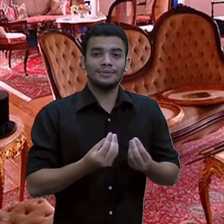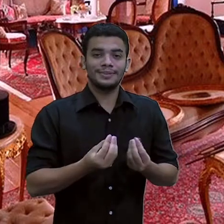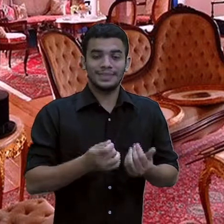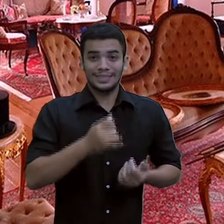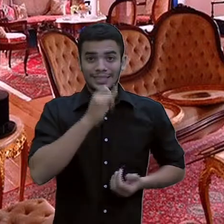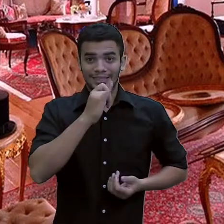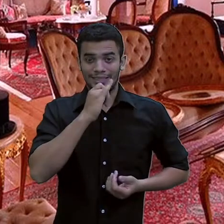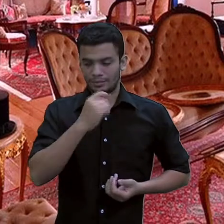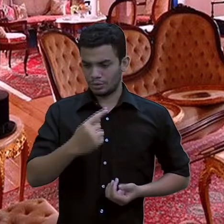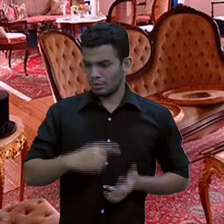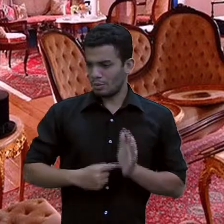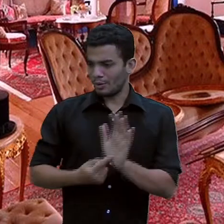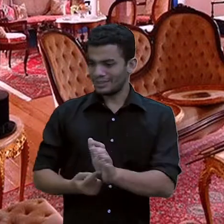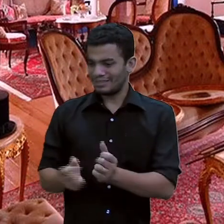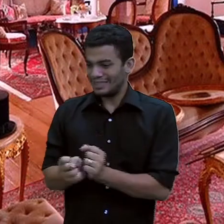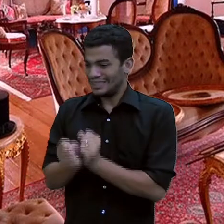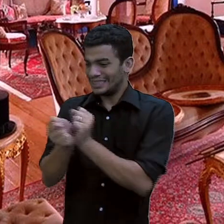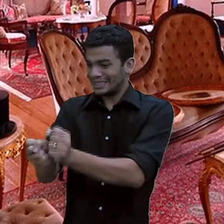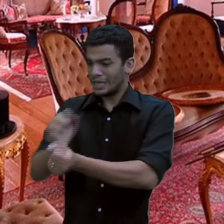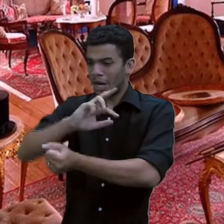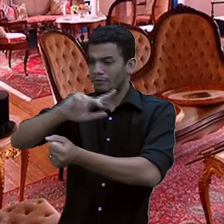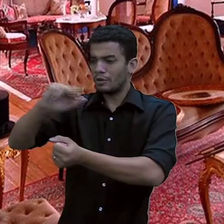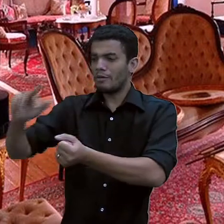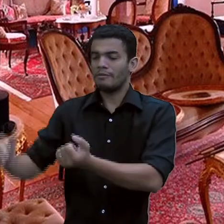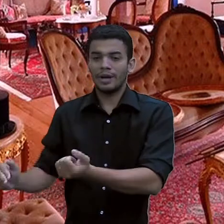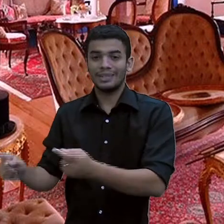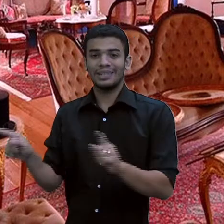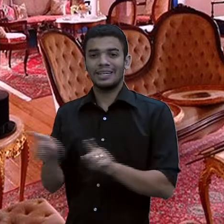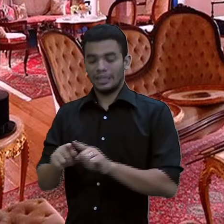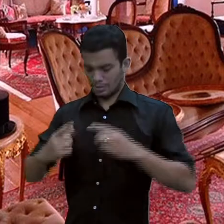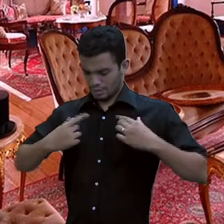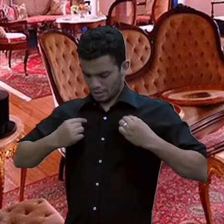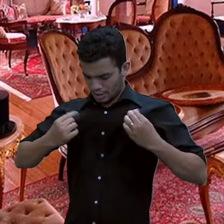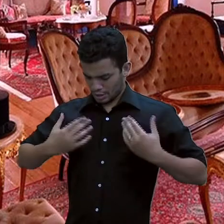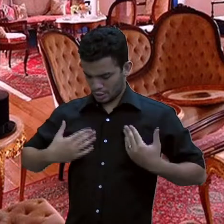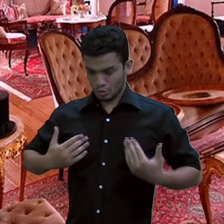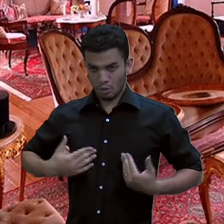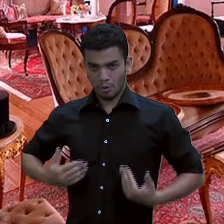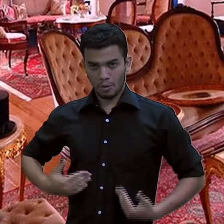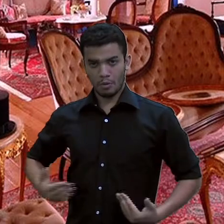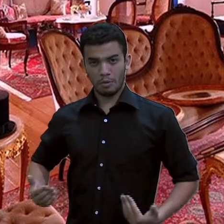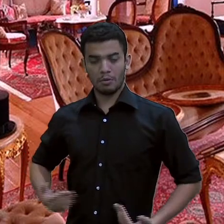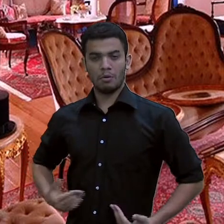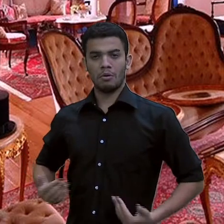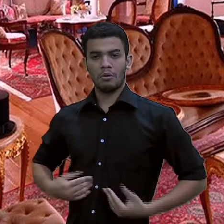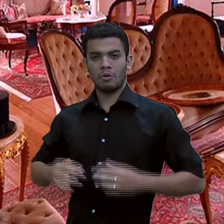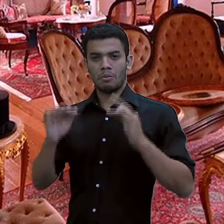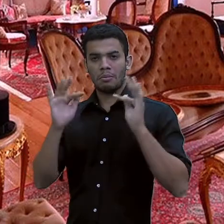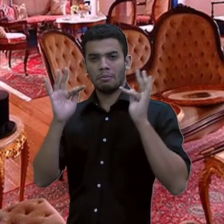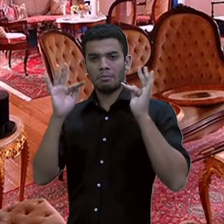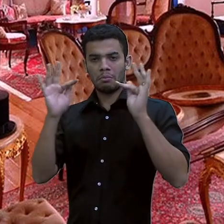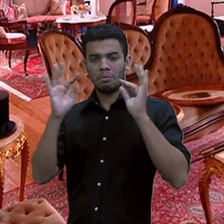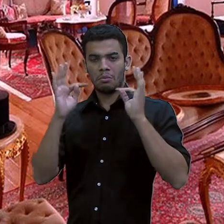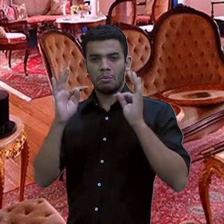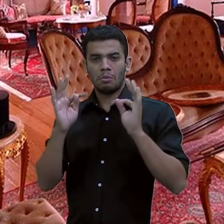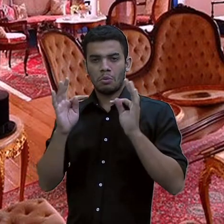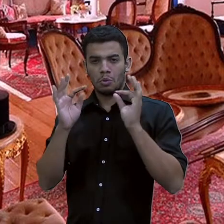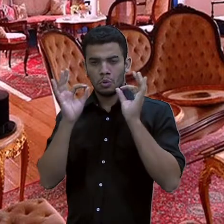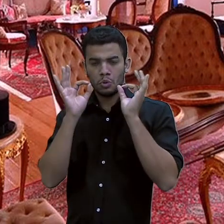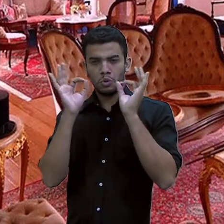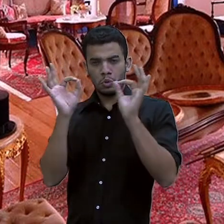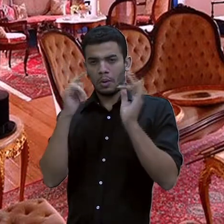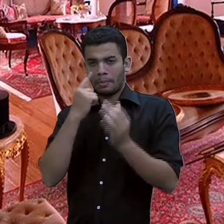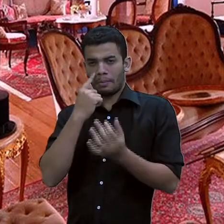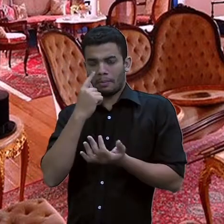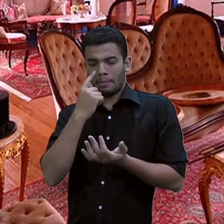para o Brasil em 1808, passou a prevalecer a posse de objetos. A Casa Grande foi construída perto do